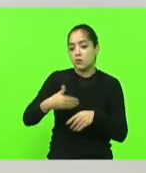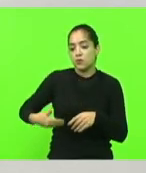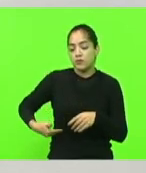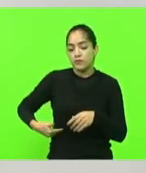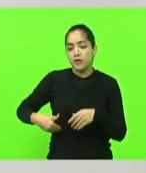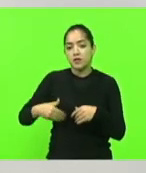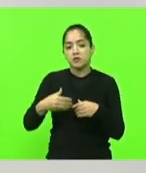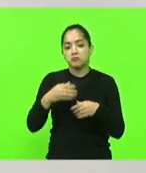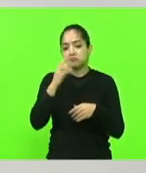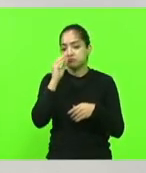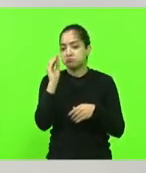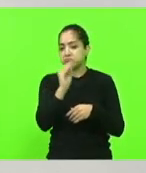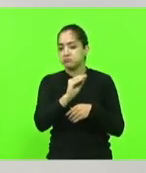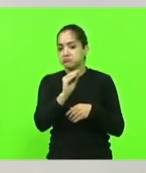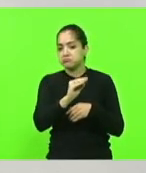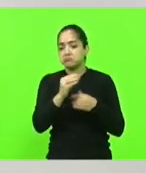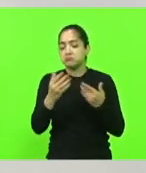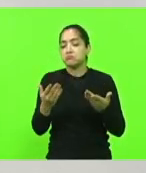simplesmente ignora a lei.